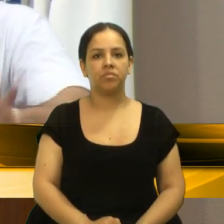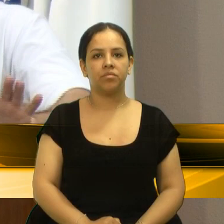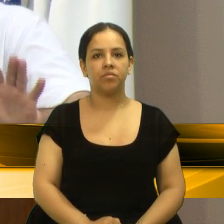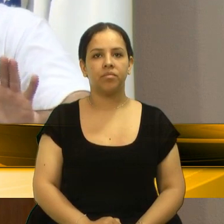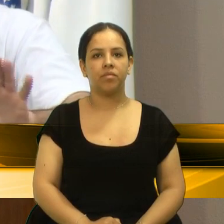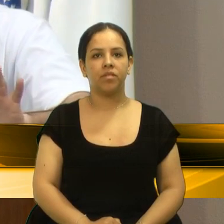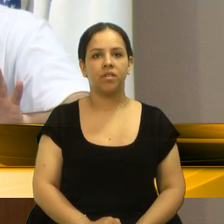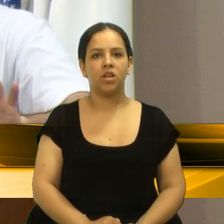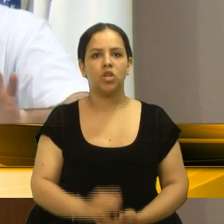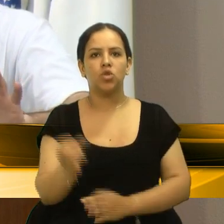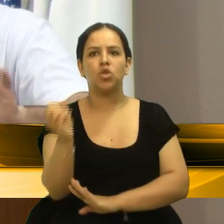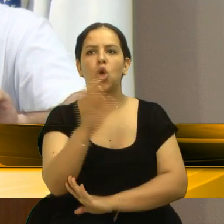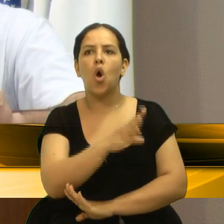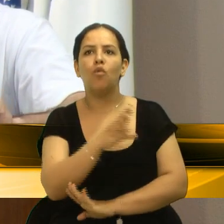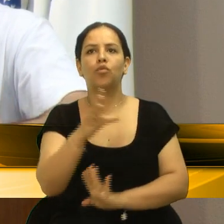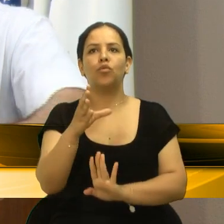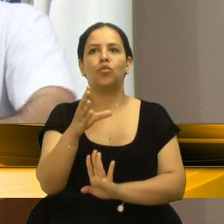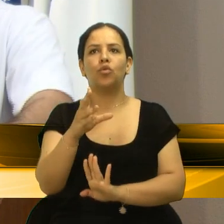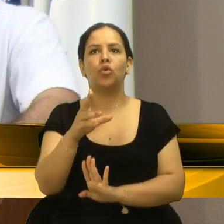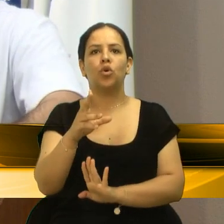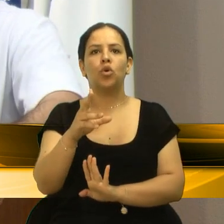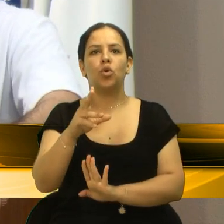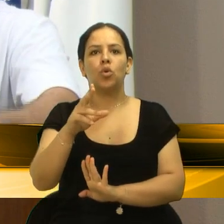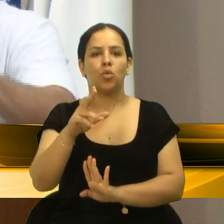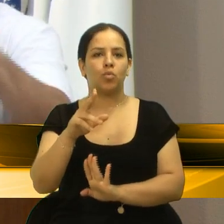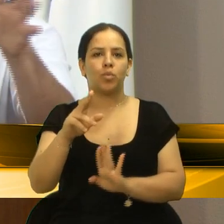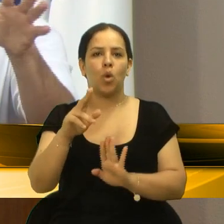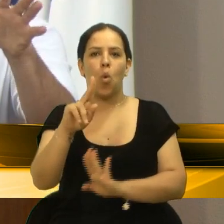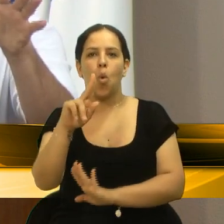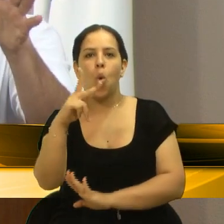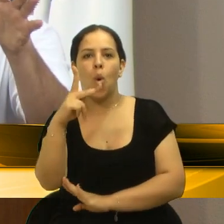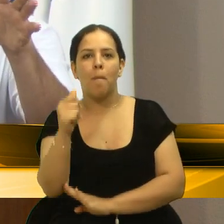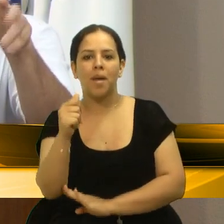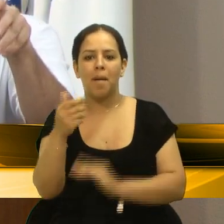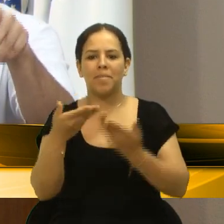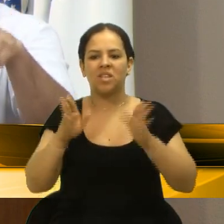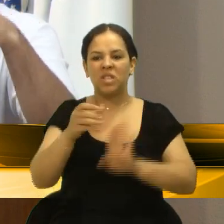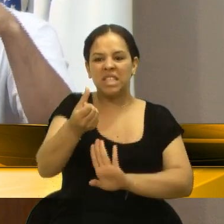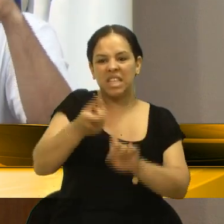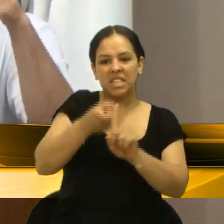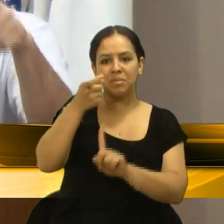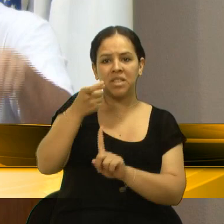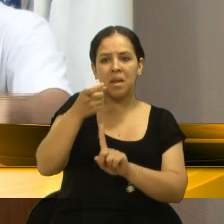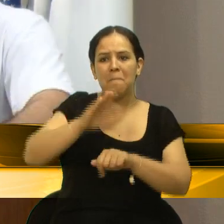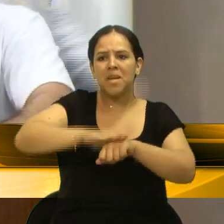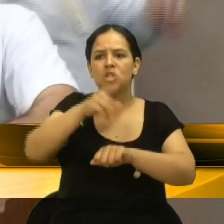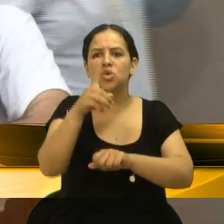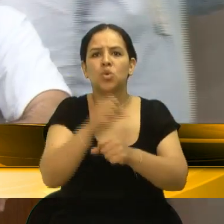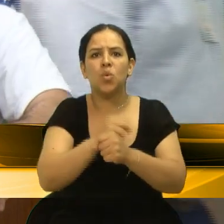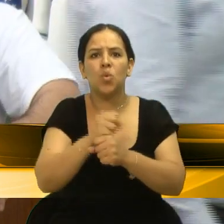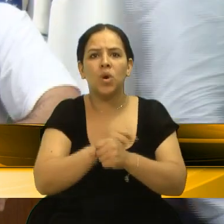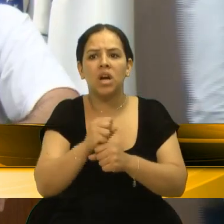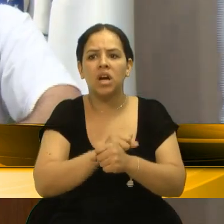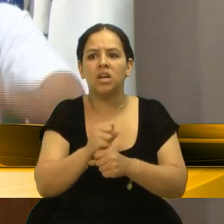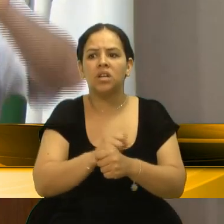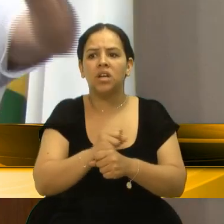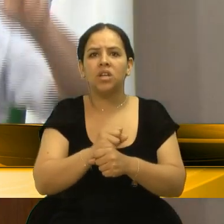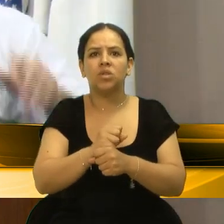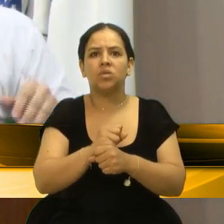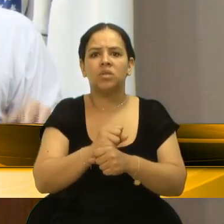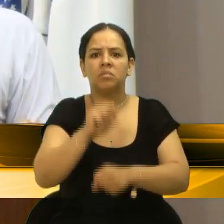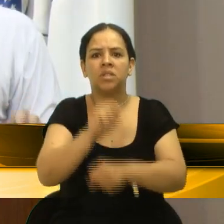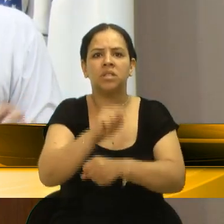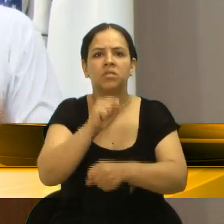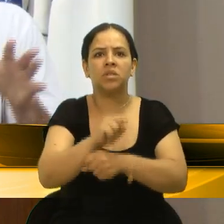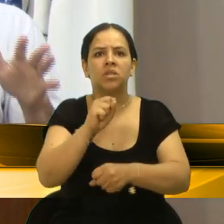que o novo postão seria aberto em 6 meses, mas se passaram mais de 1 ano e as pessoas agonizam, como agonizaram para abrir, que era para ser aberto no